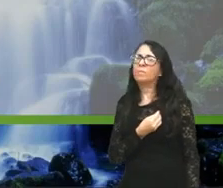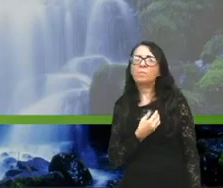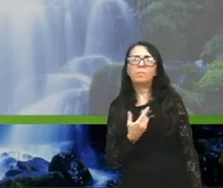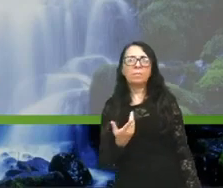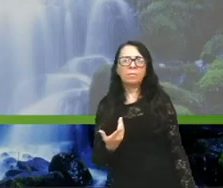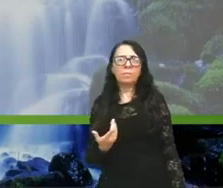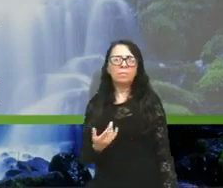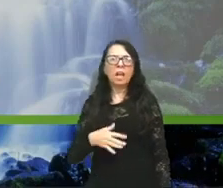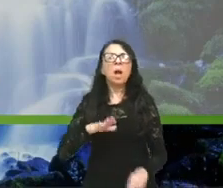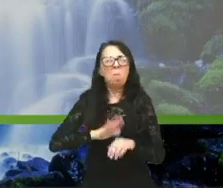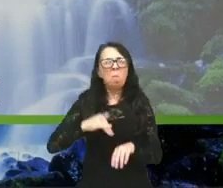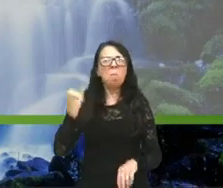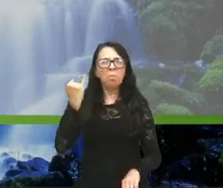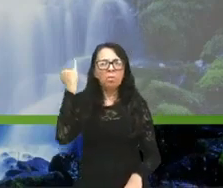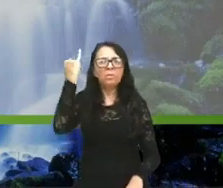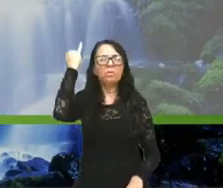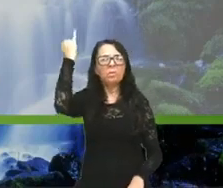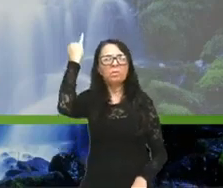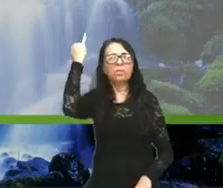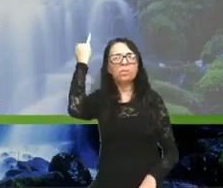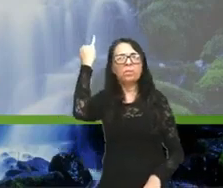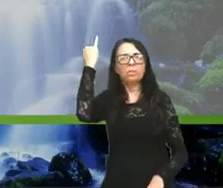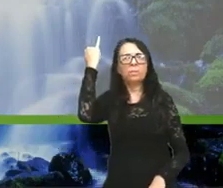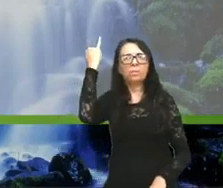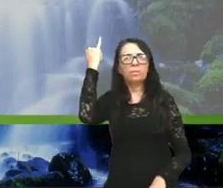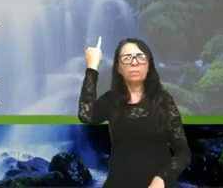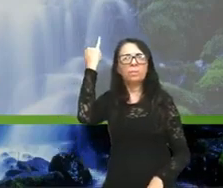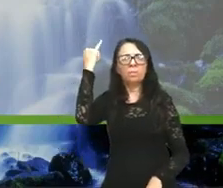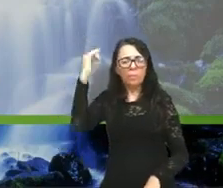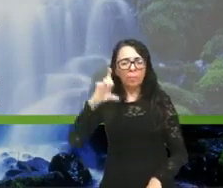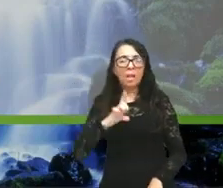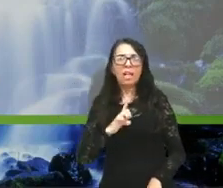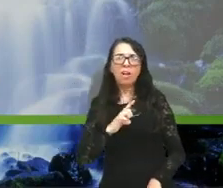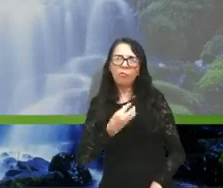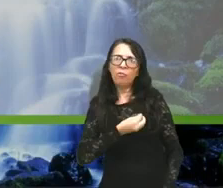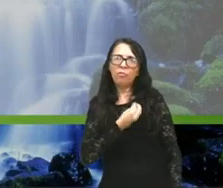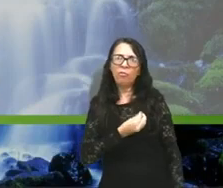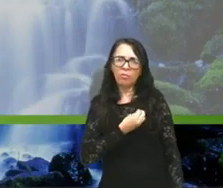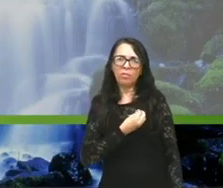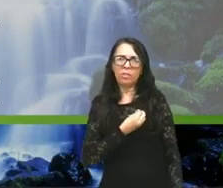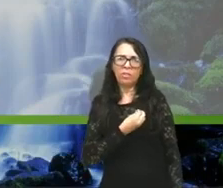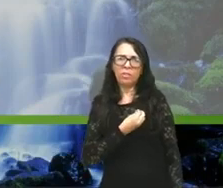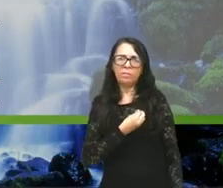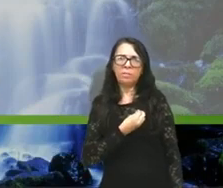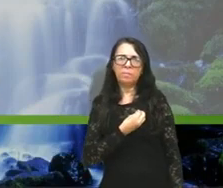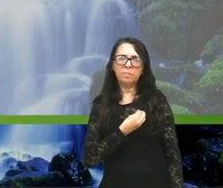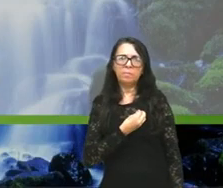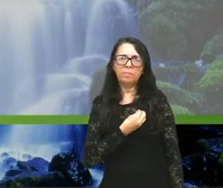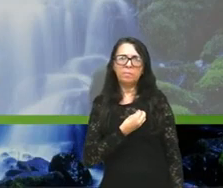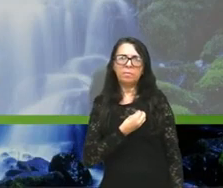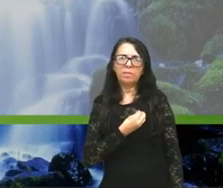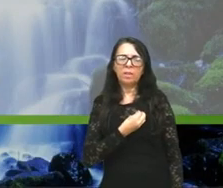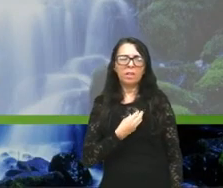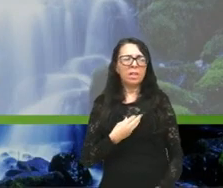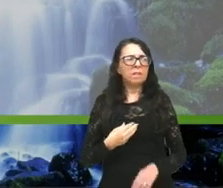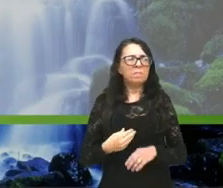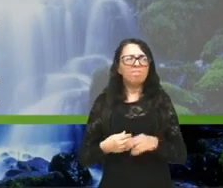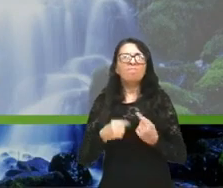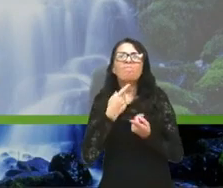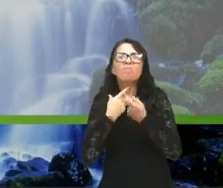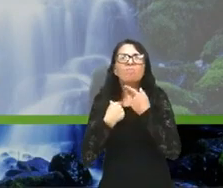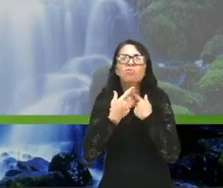ter no seu coração não satisfazer os desejos que há dentro de você, nem tampouco as ambições da sua